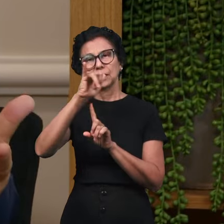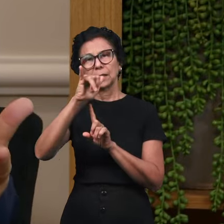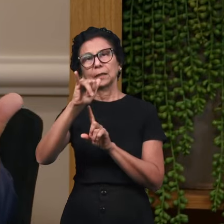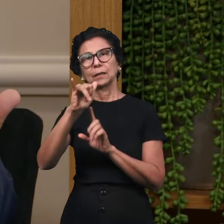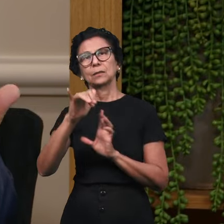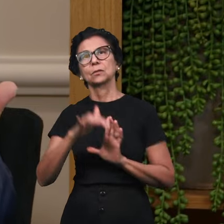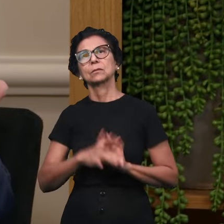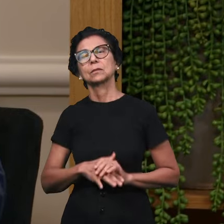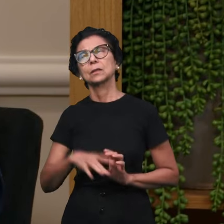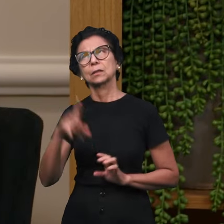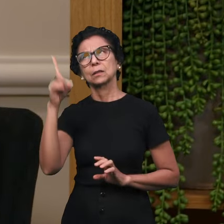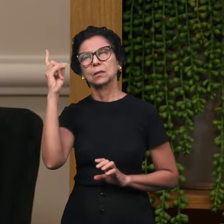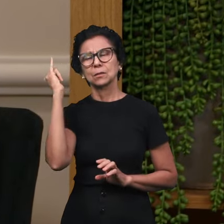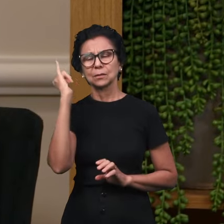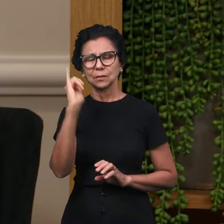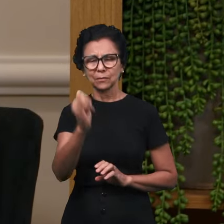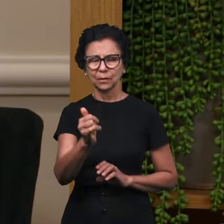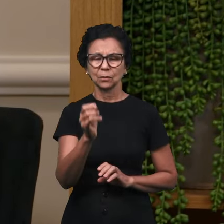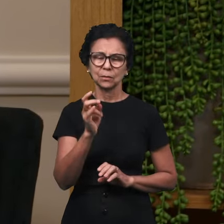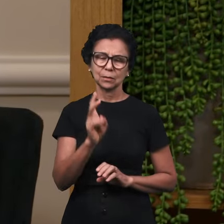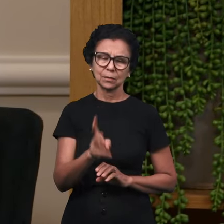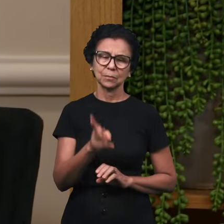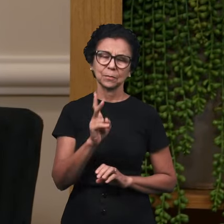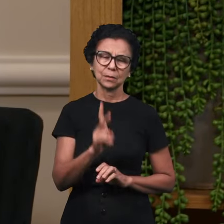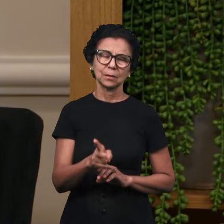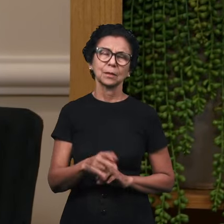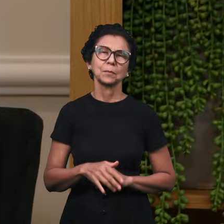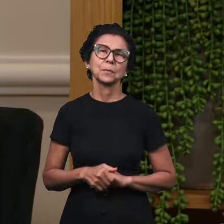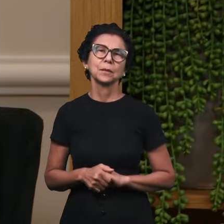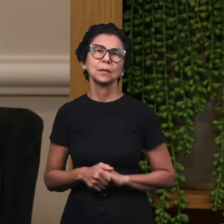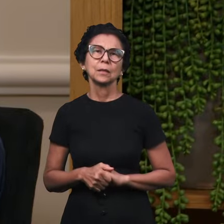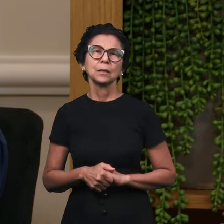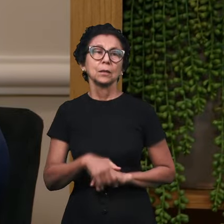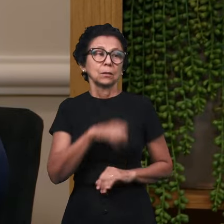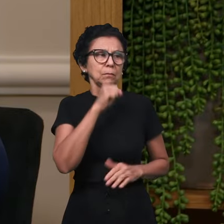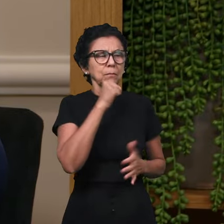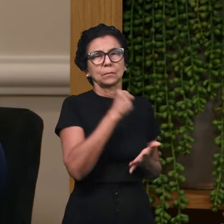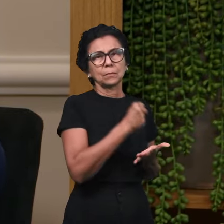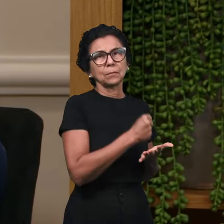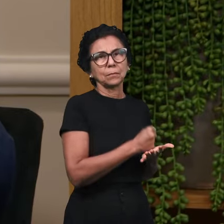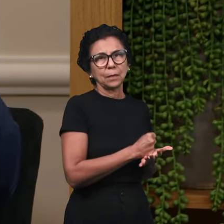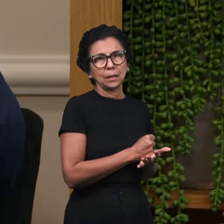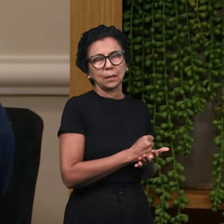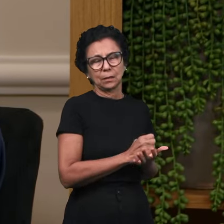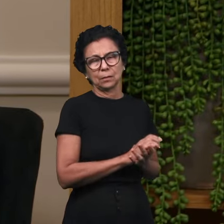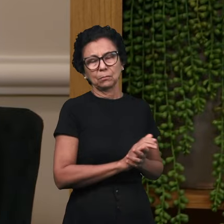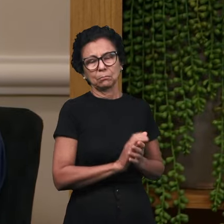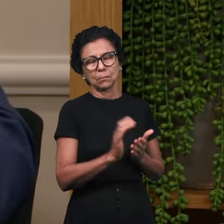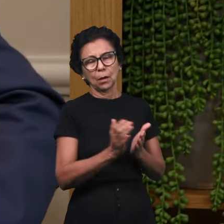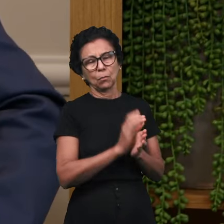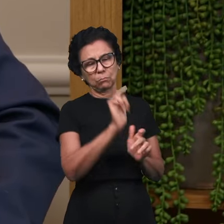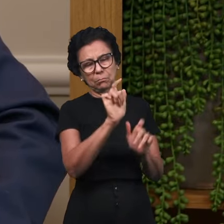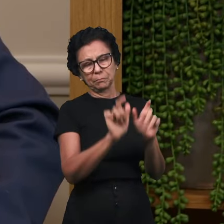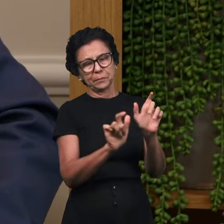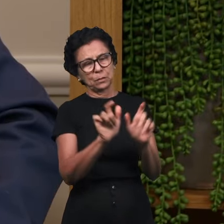sempre falou através dos sonhos. No Velho Testamento, o Senhor pontuava,